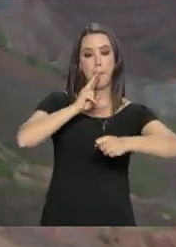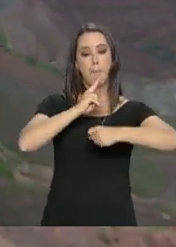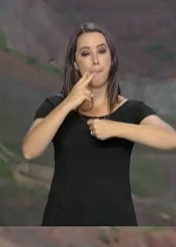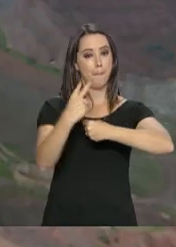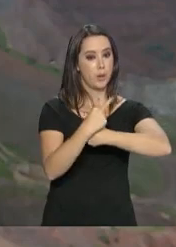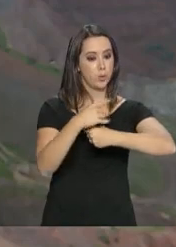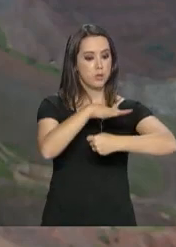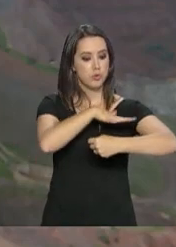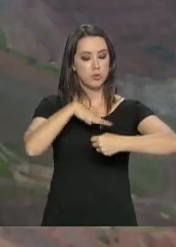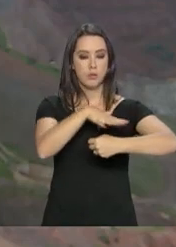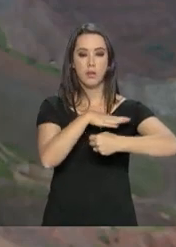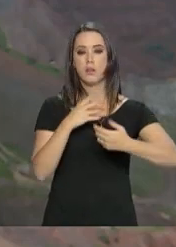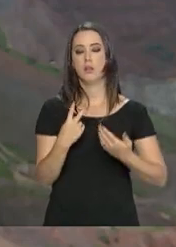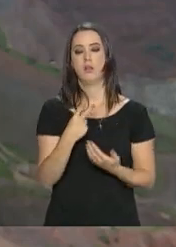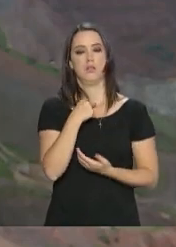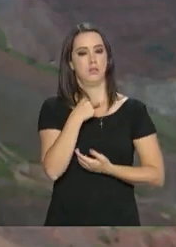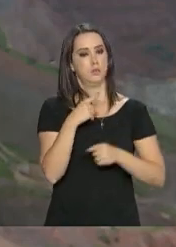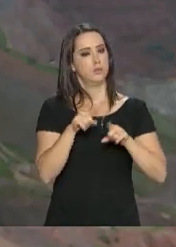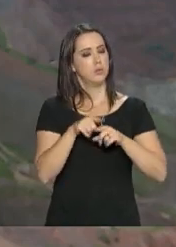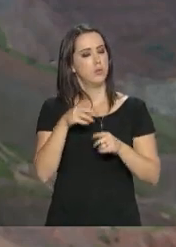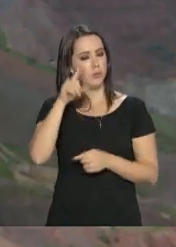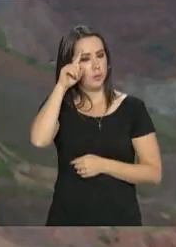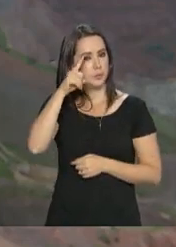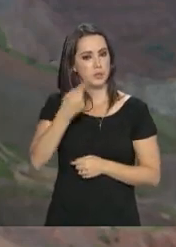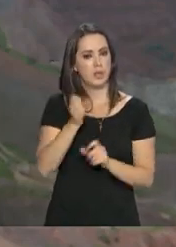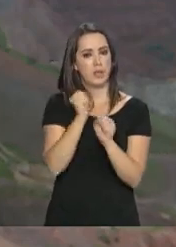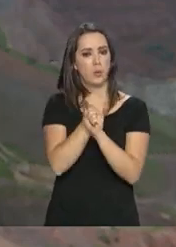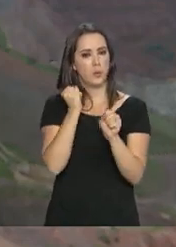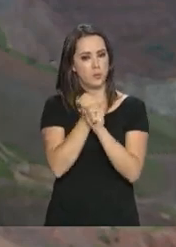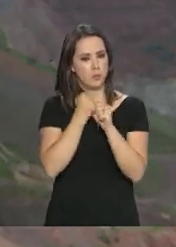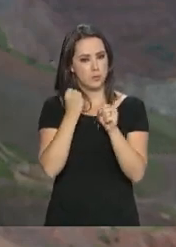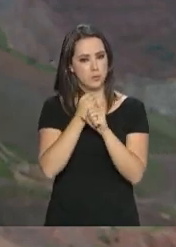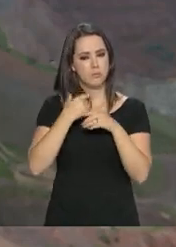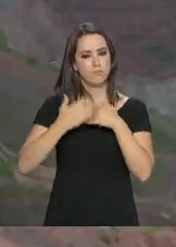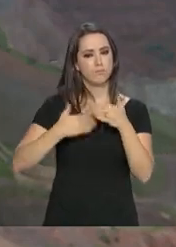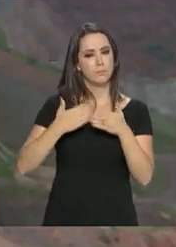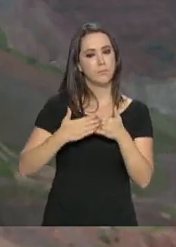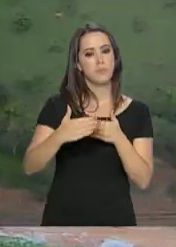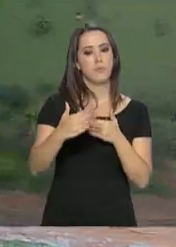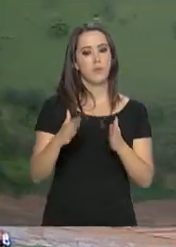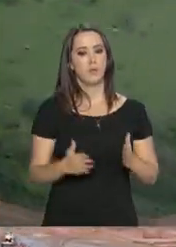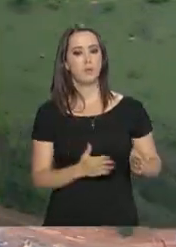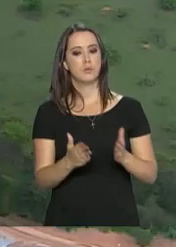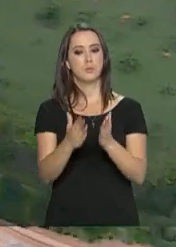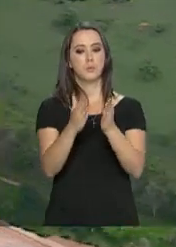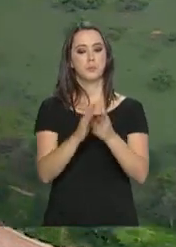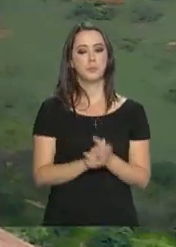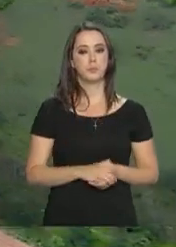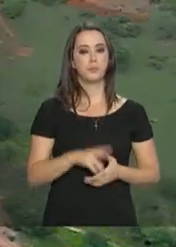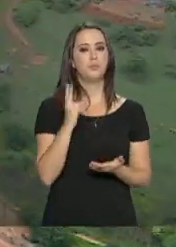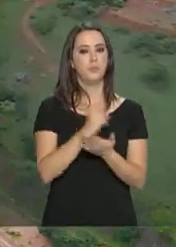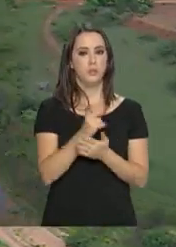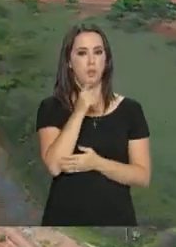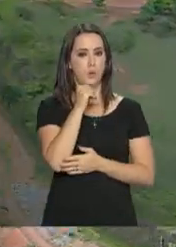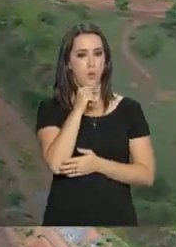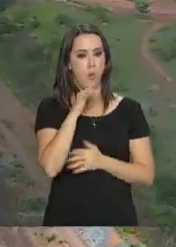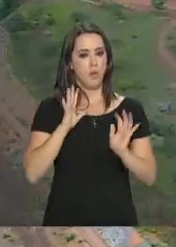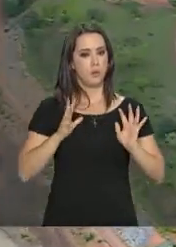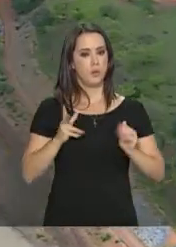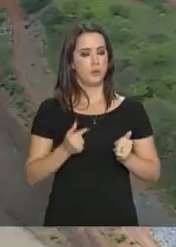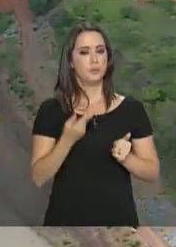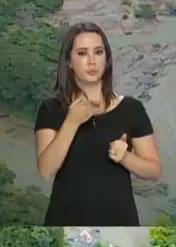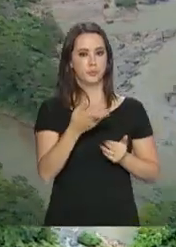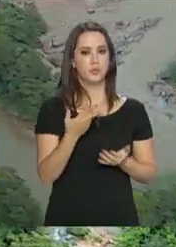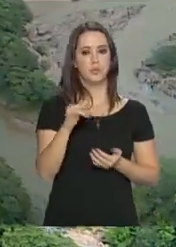sistema de contenção que foi estabelecido, que foi construído ao longo desse trajeto. Mesmo com a água limpa lançada no rio